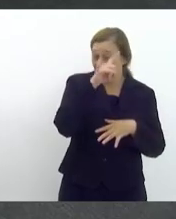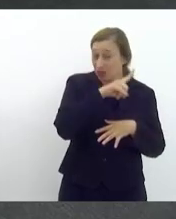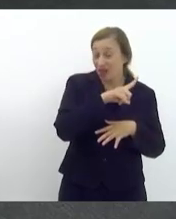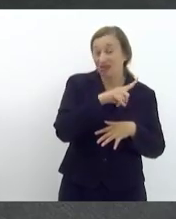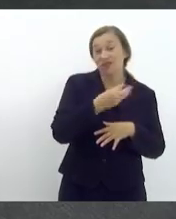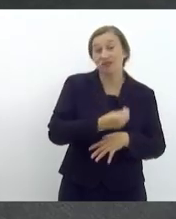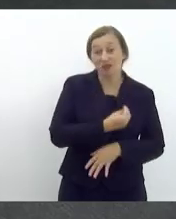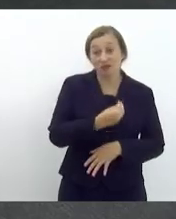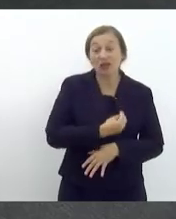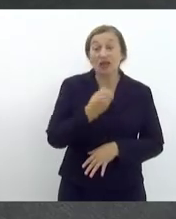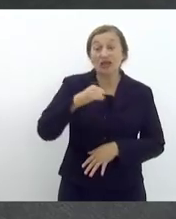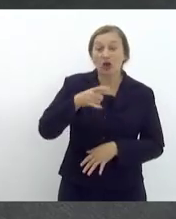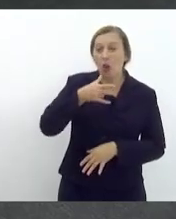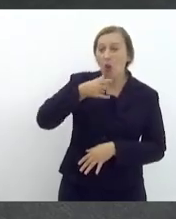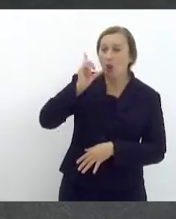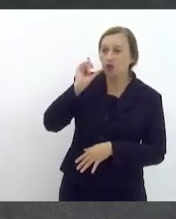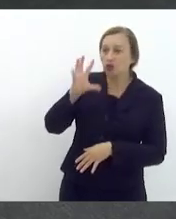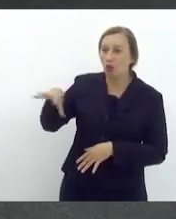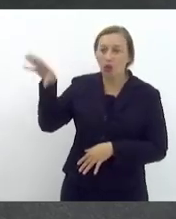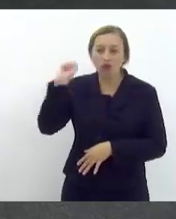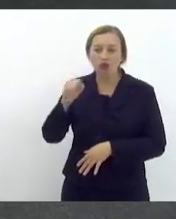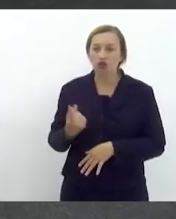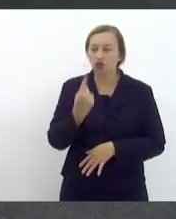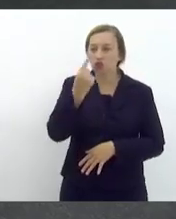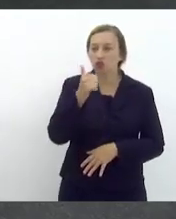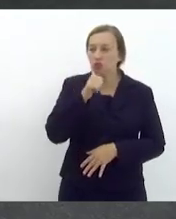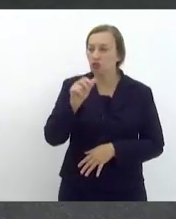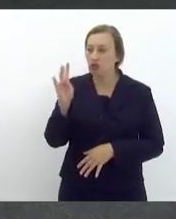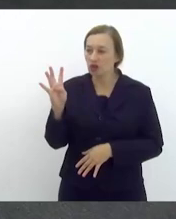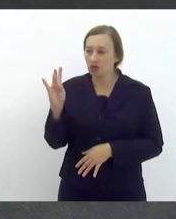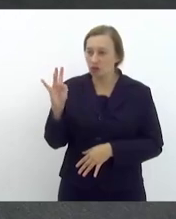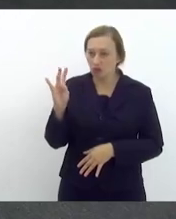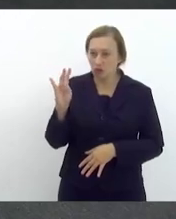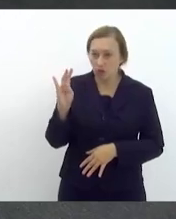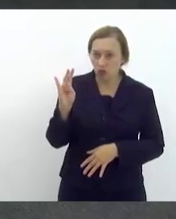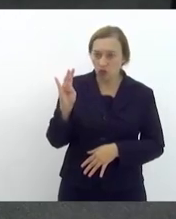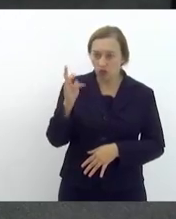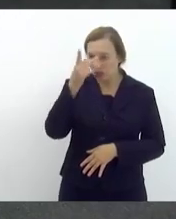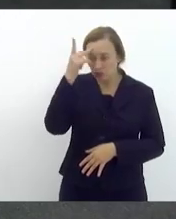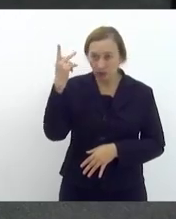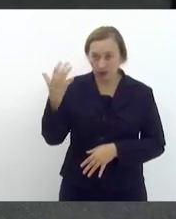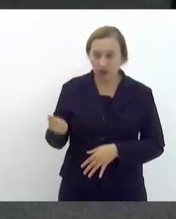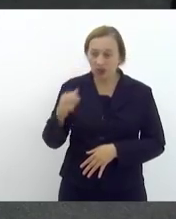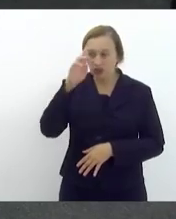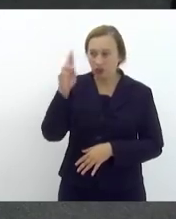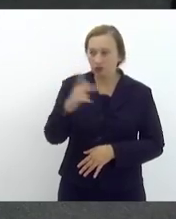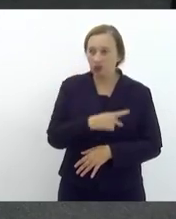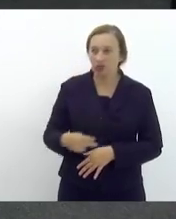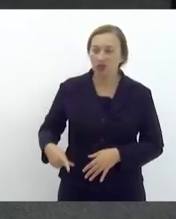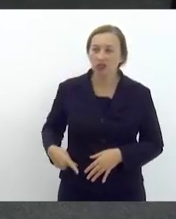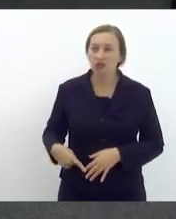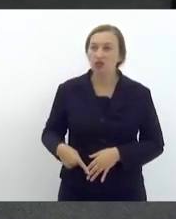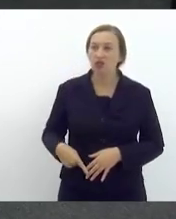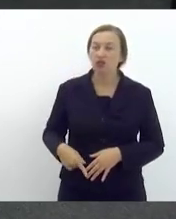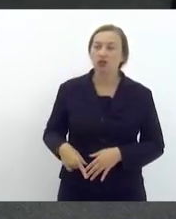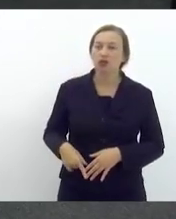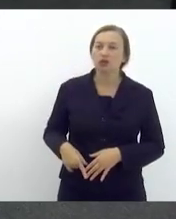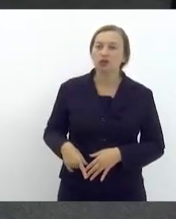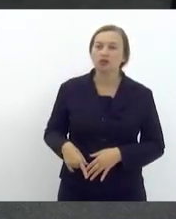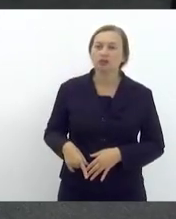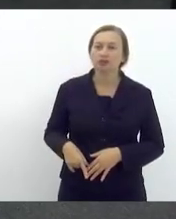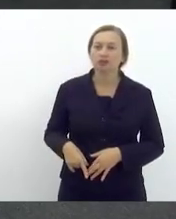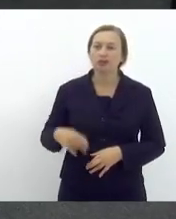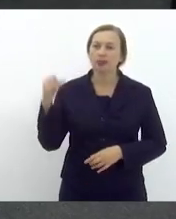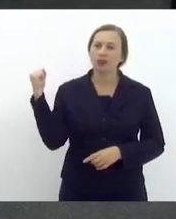se Ontem eu ouvi de uma das viúvas de uma de uma pensionista assim o presidente ouvir que se ontem